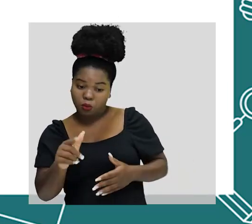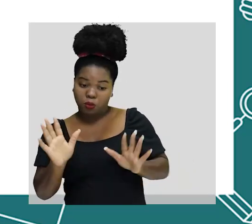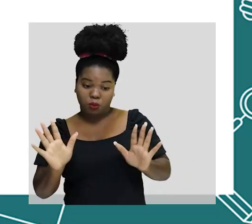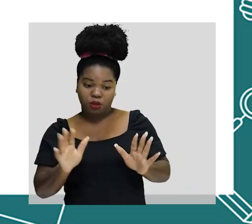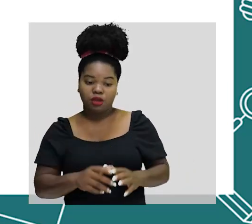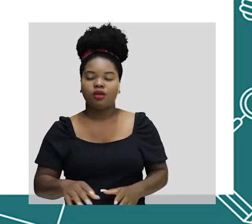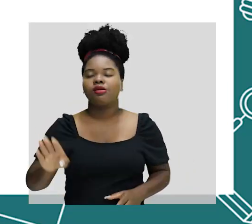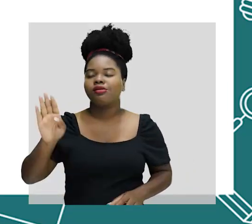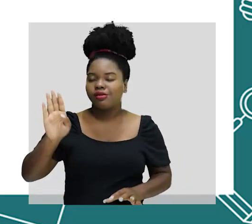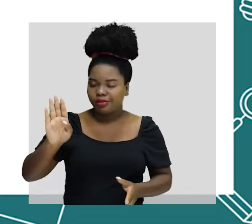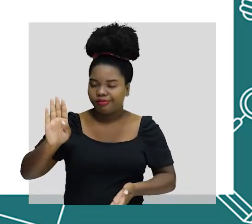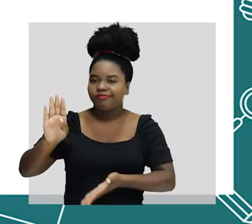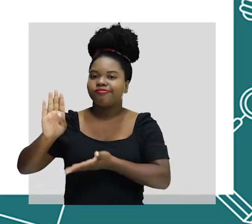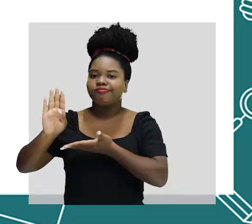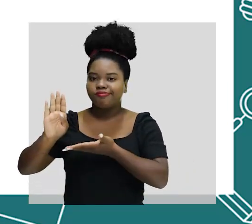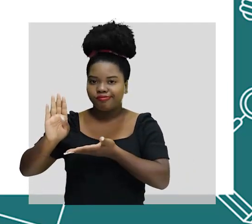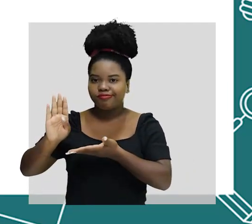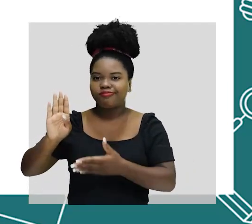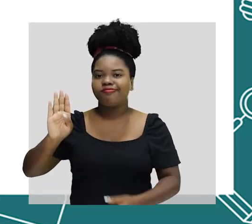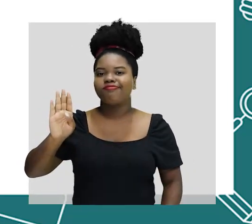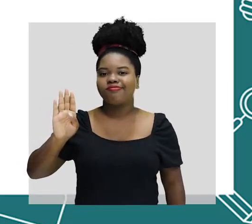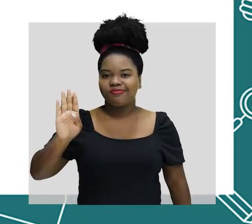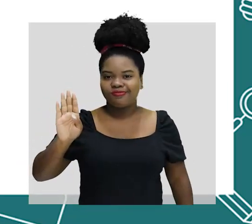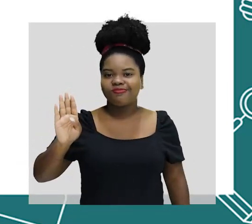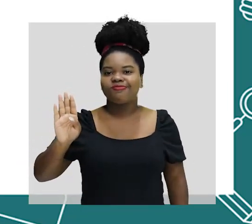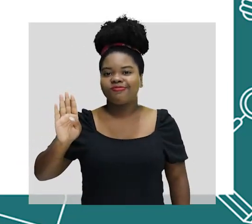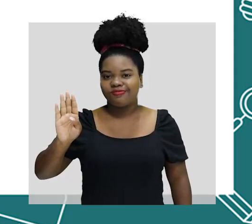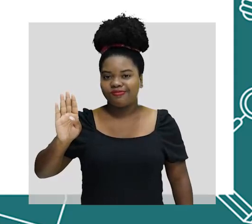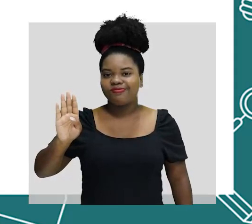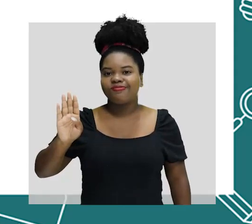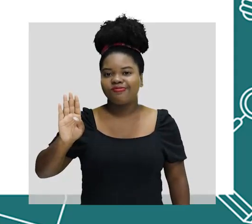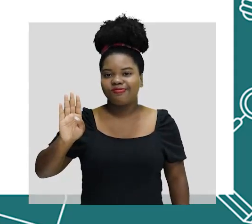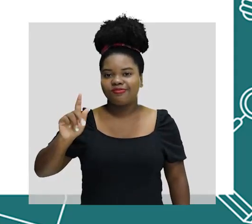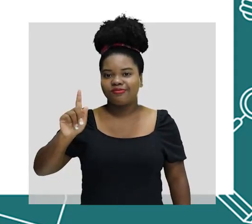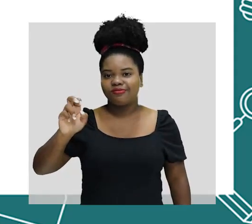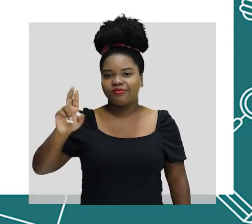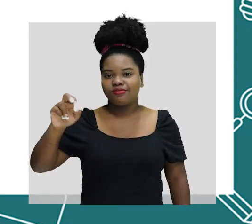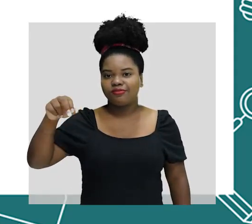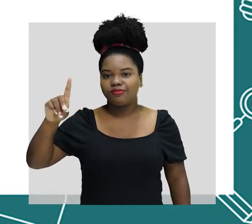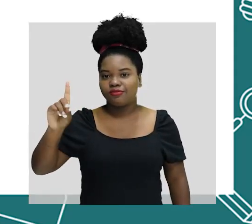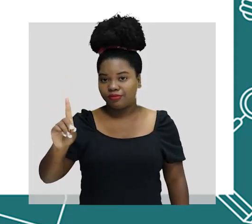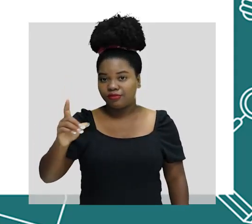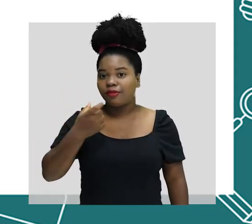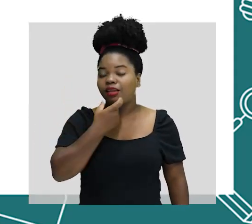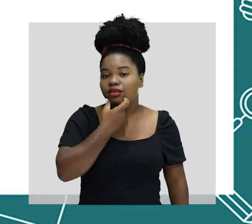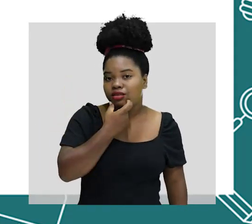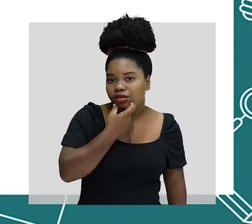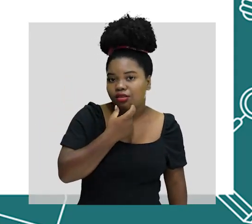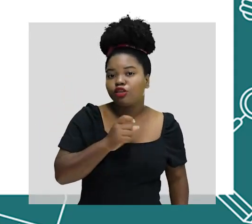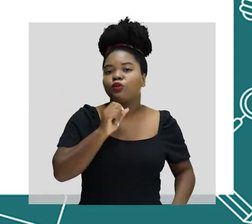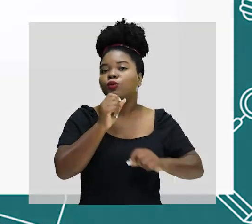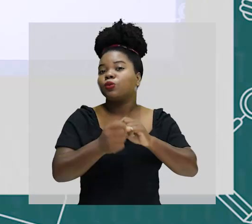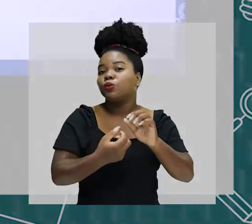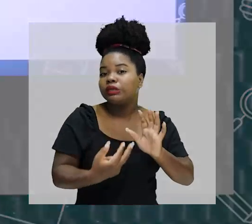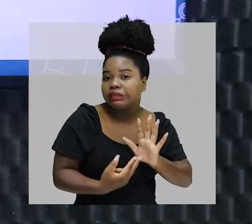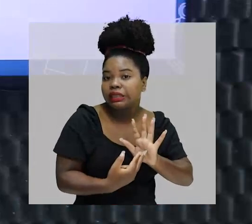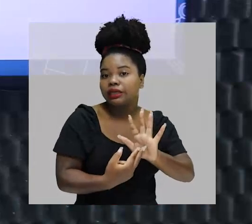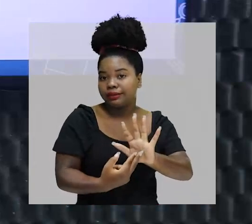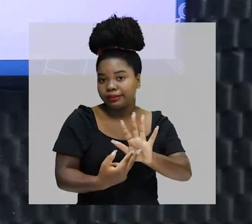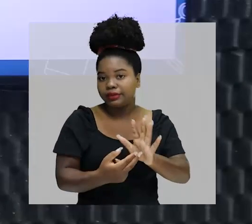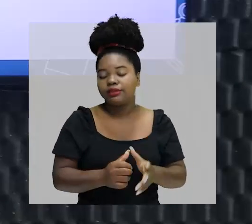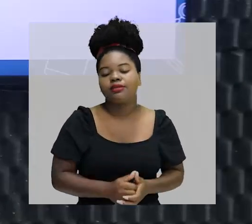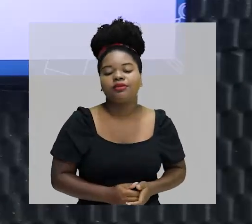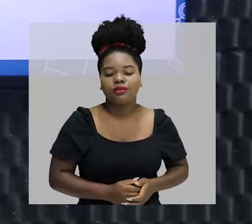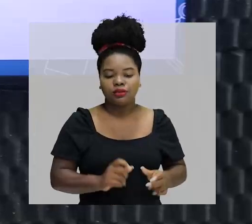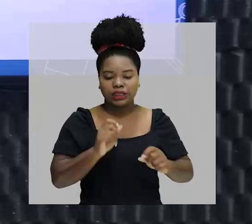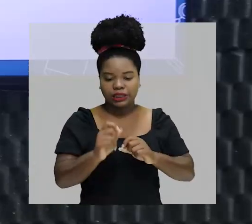Ou seja, ele está fazendo a função daquilo que eu chamei para vocês, gerúndio em inglês, tá? O que representa esse gerúndio?